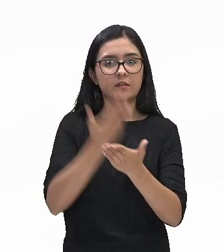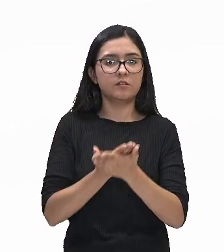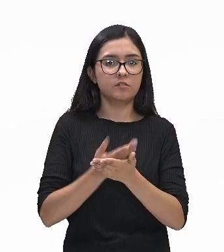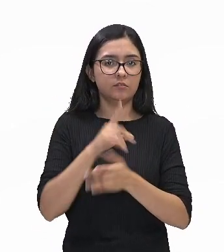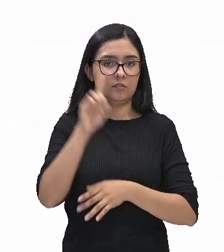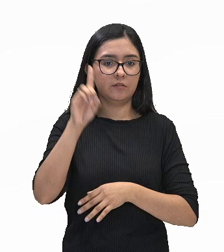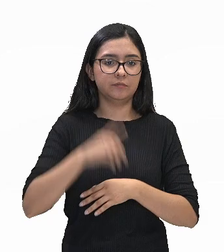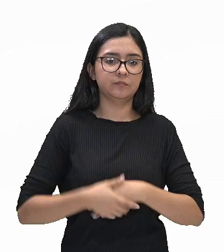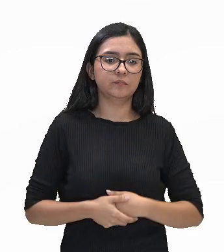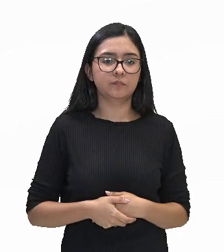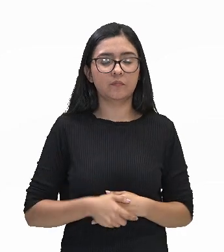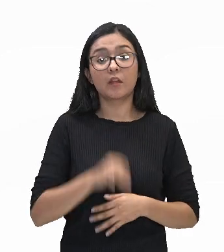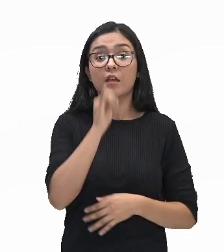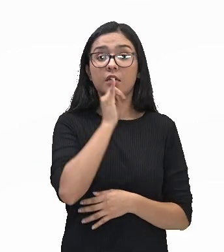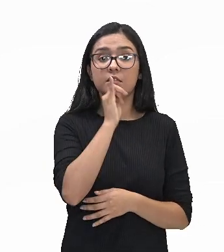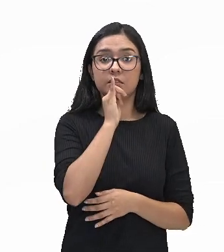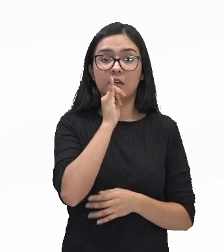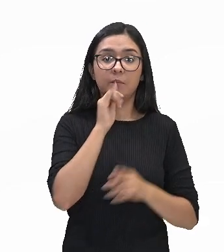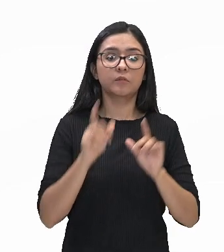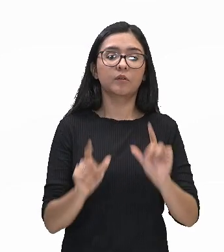algo. Exemplos: